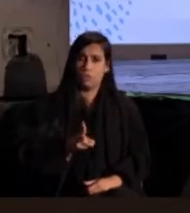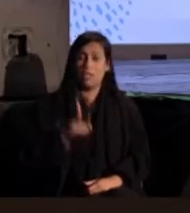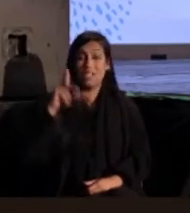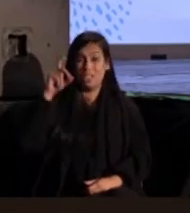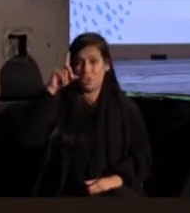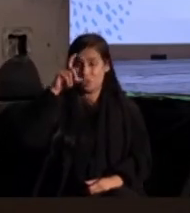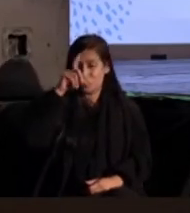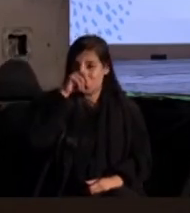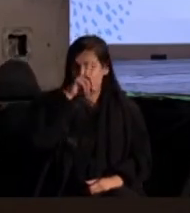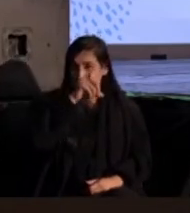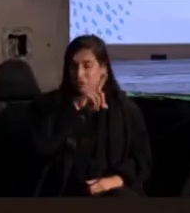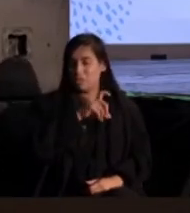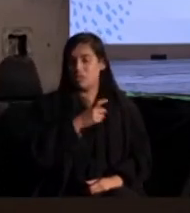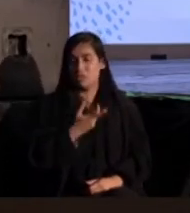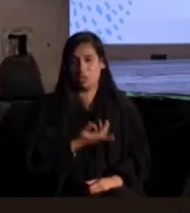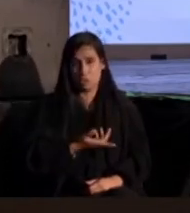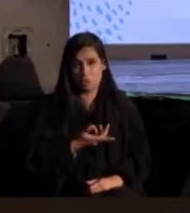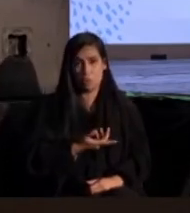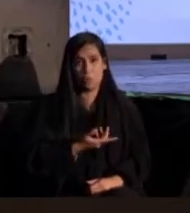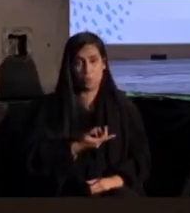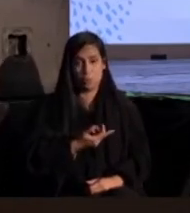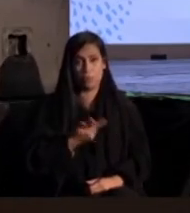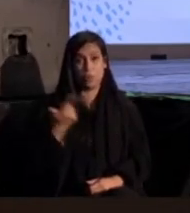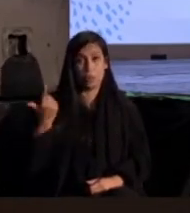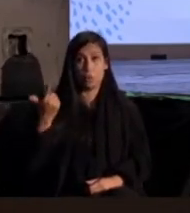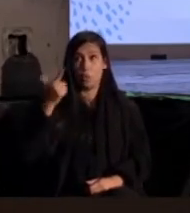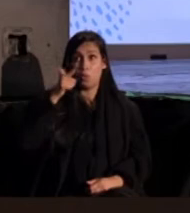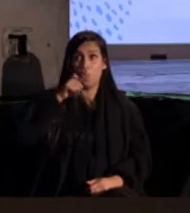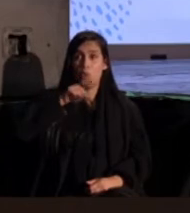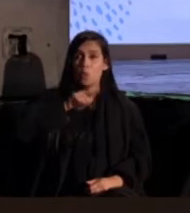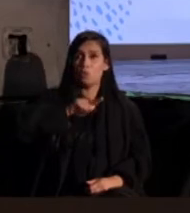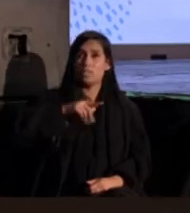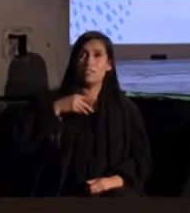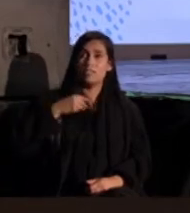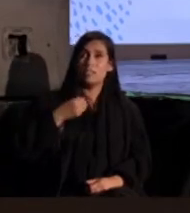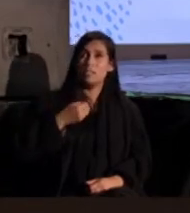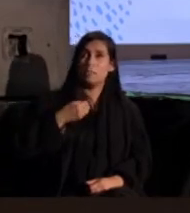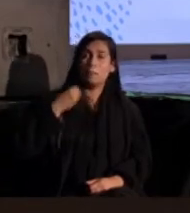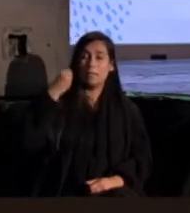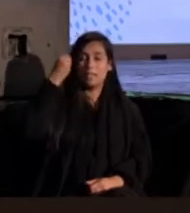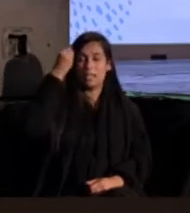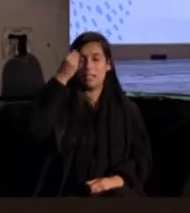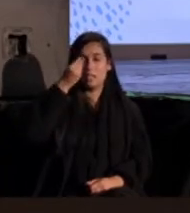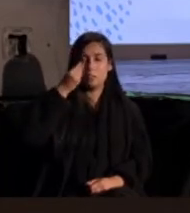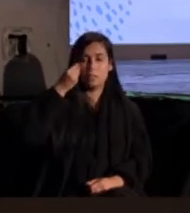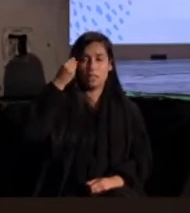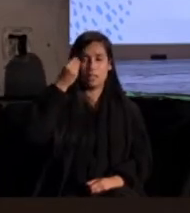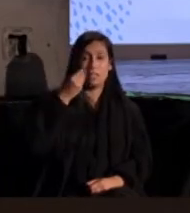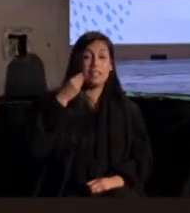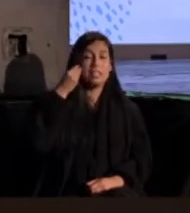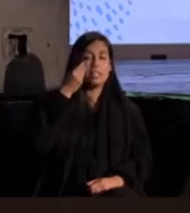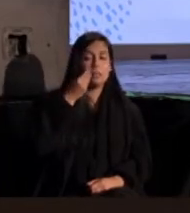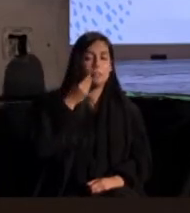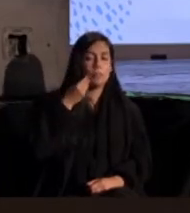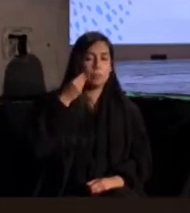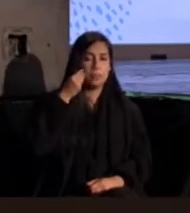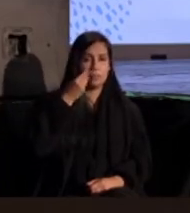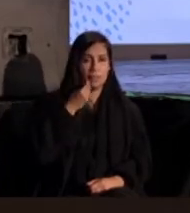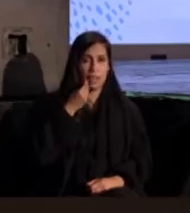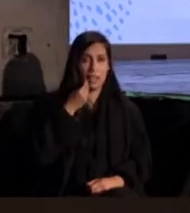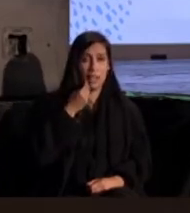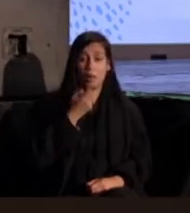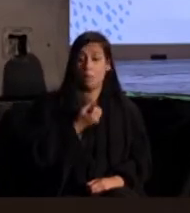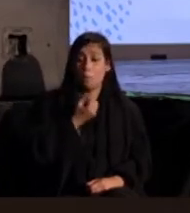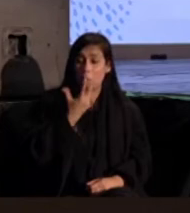difícil desfrutar esse sabor, né? Desfrutar o sabor da realidade, o sabor das coisas. Isso faz com